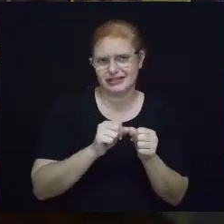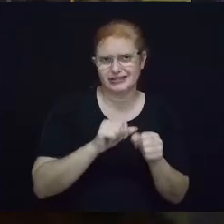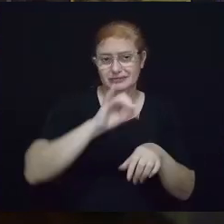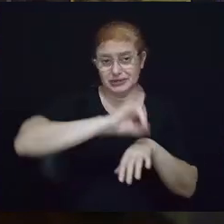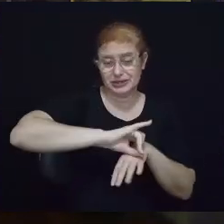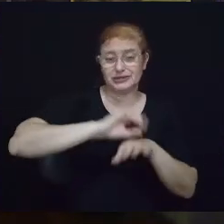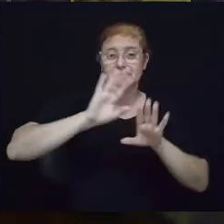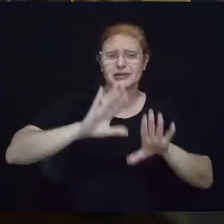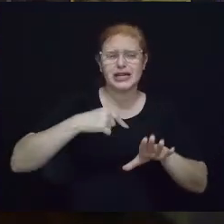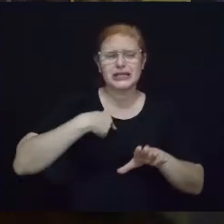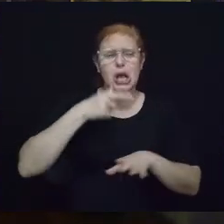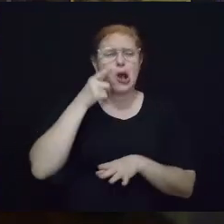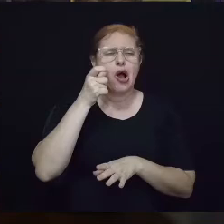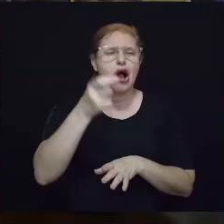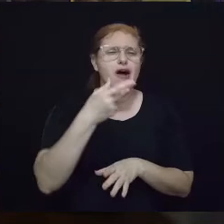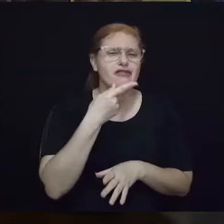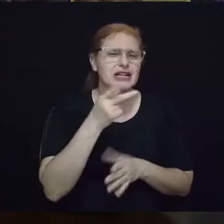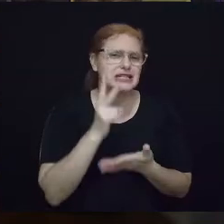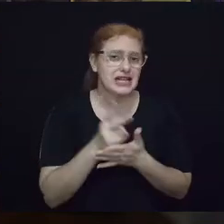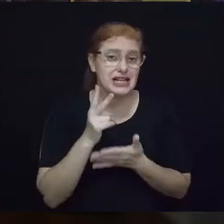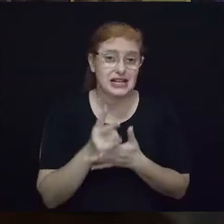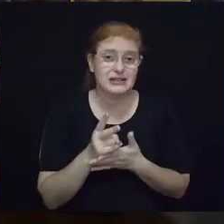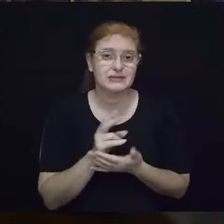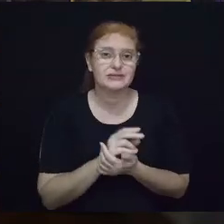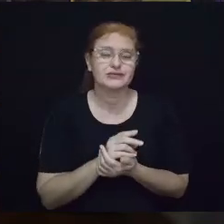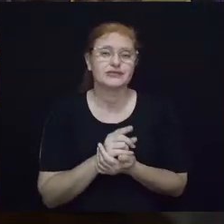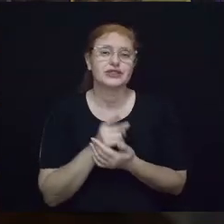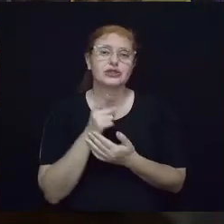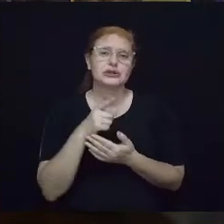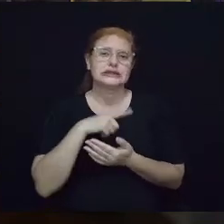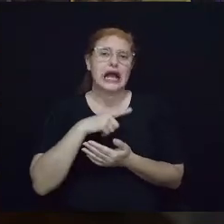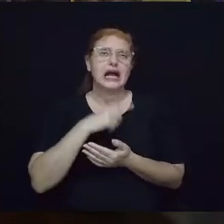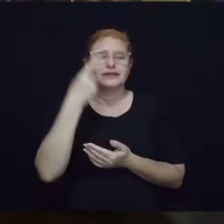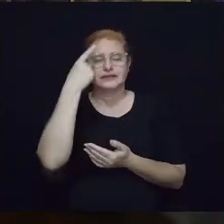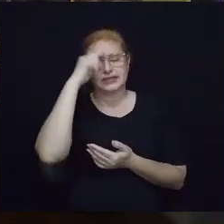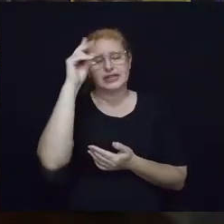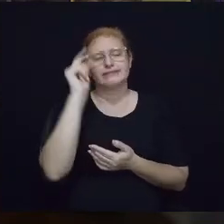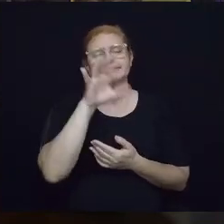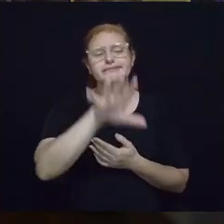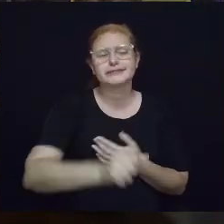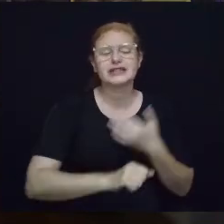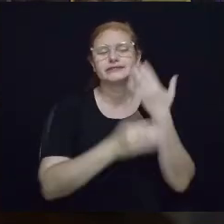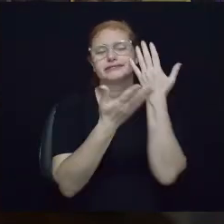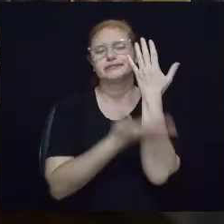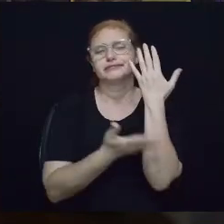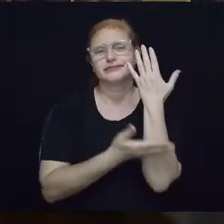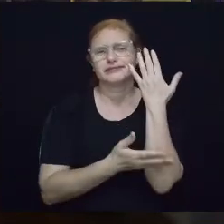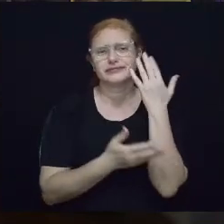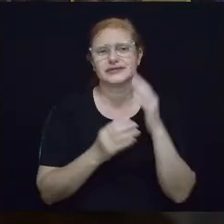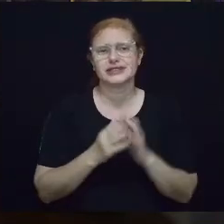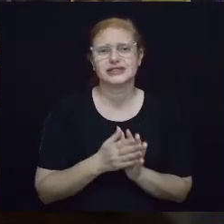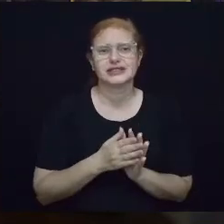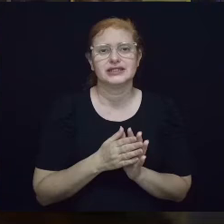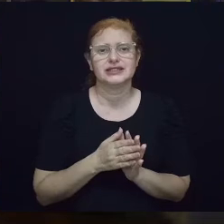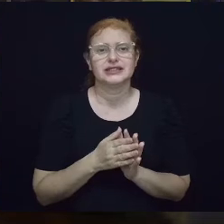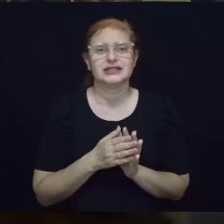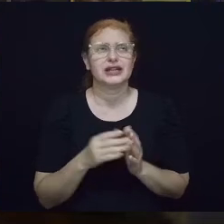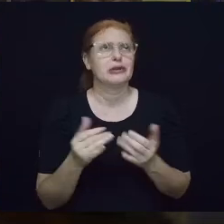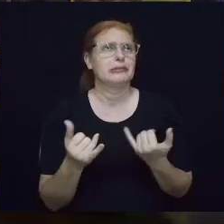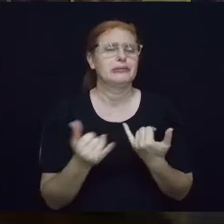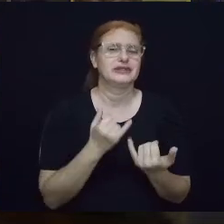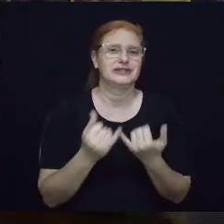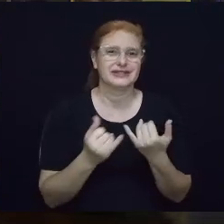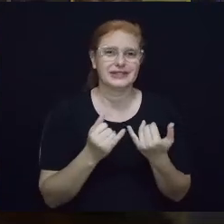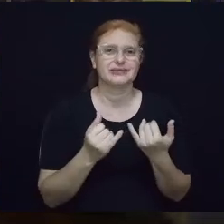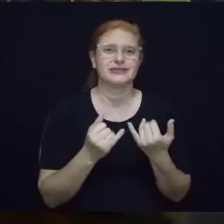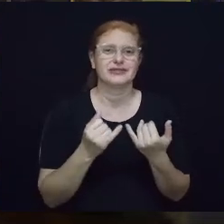que eu estou muito curioso, assim, tu fala sempre da coisa, tu tem a ideia e tu pega a madeira. Nunca aconteceu a madeira de fazer o inverso, digamos, dela